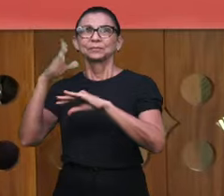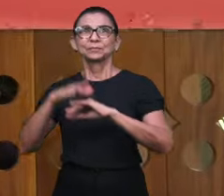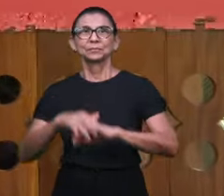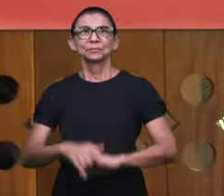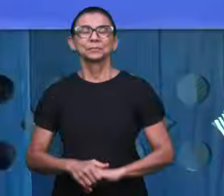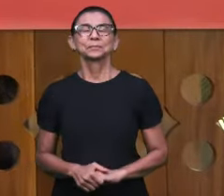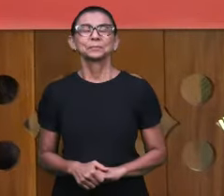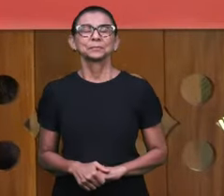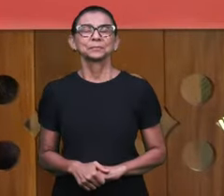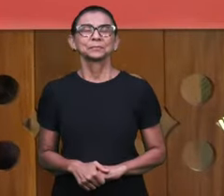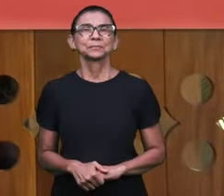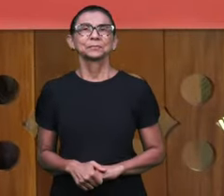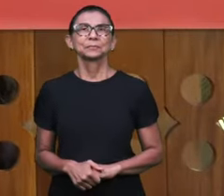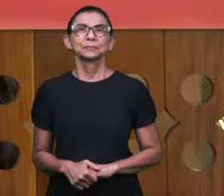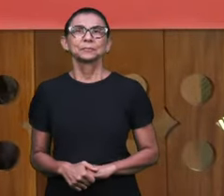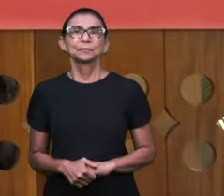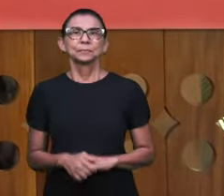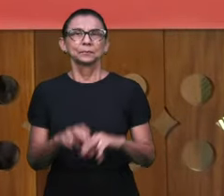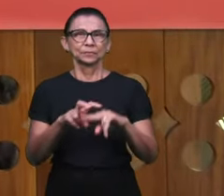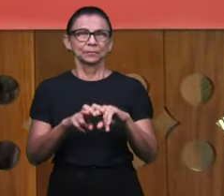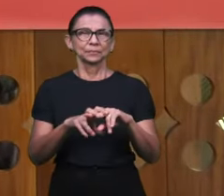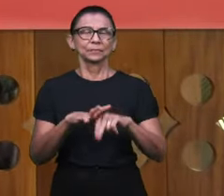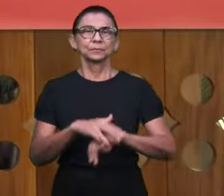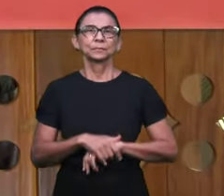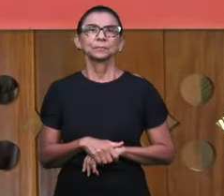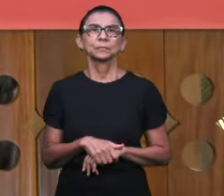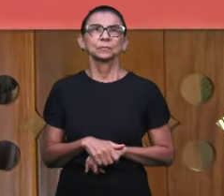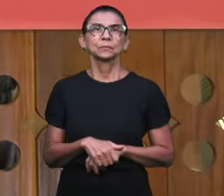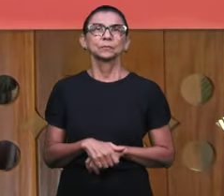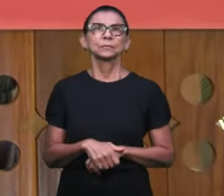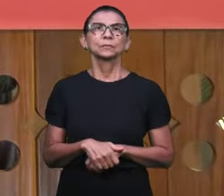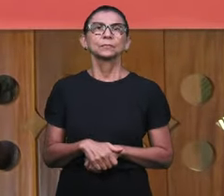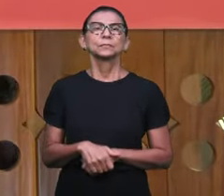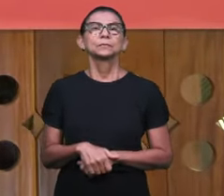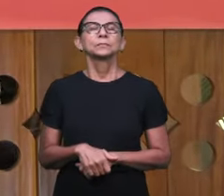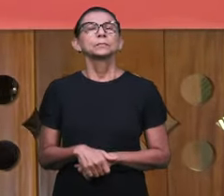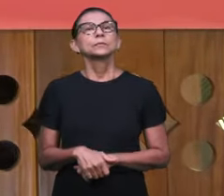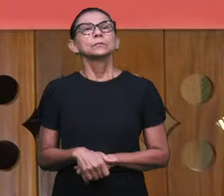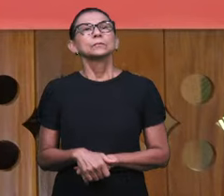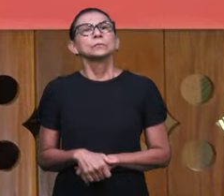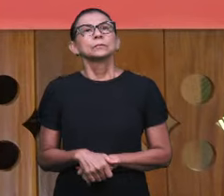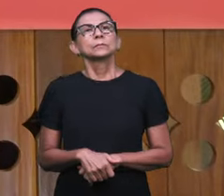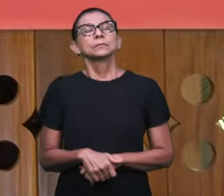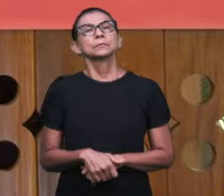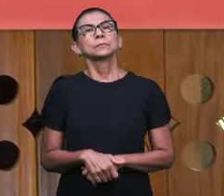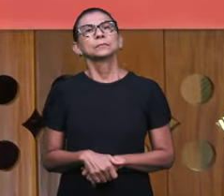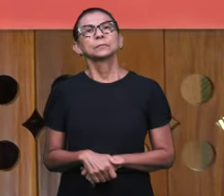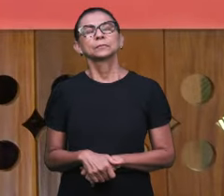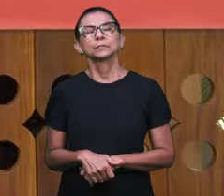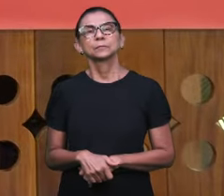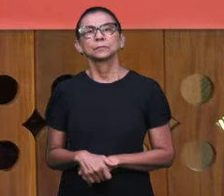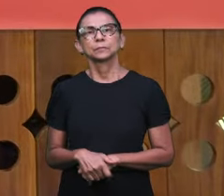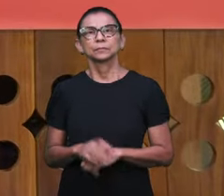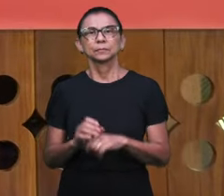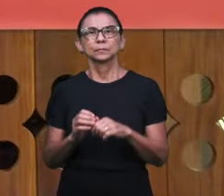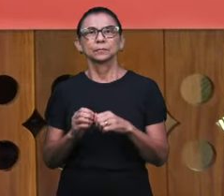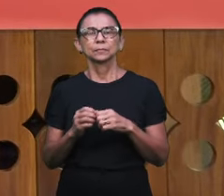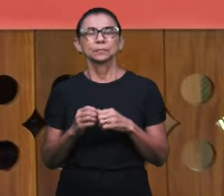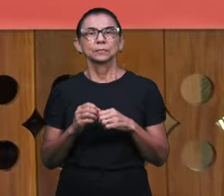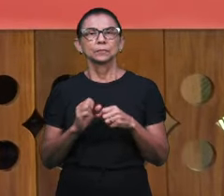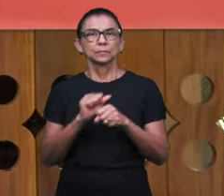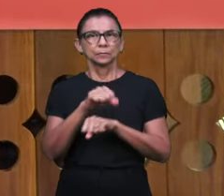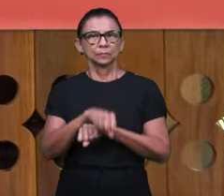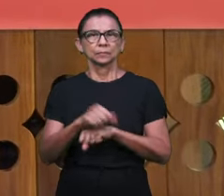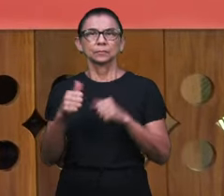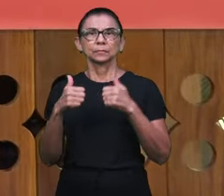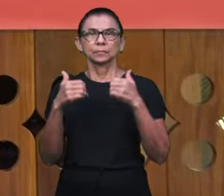Glória a Jesus. Vamos fazer sentar. Nós ainda estamos aqui na conclusão desse seminário de principiantes do Manaim. Estamos transmitindo